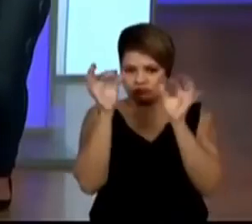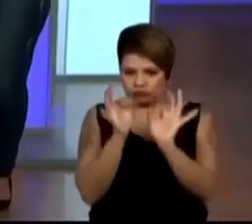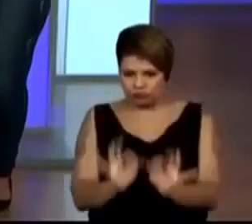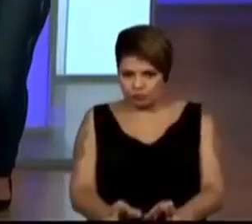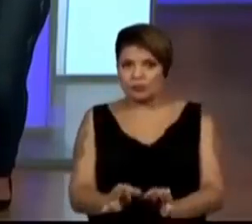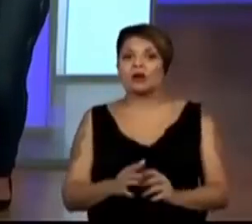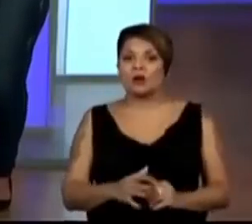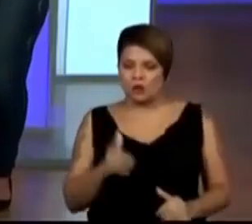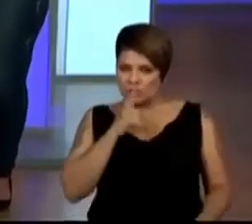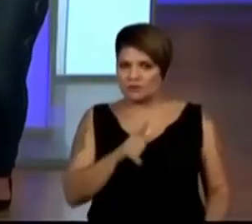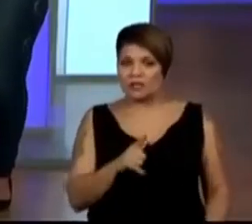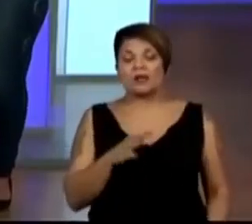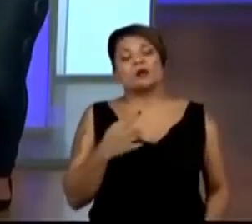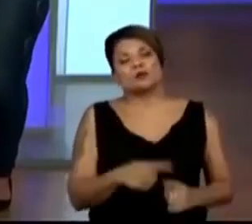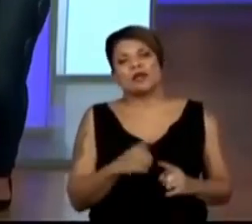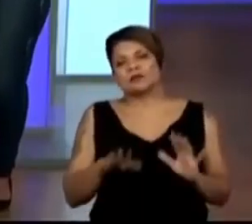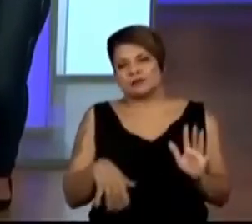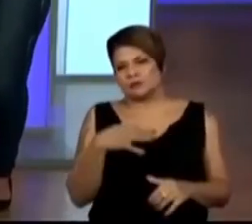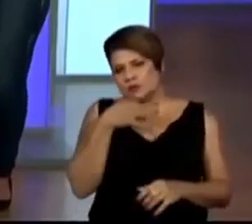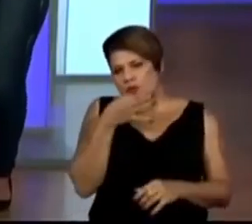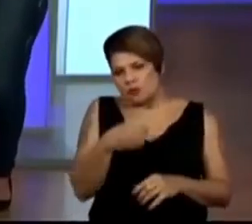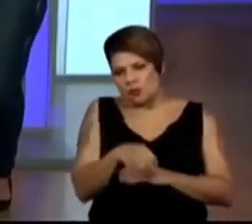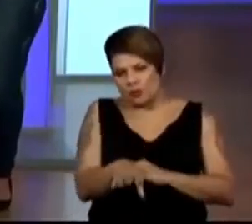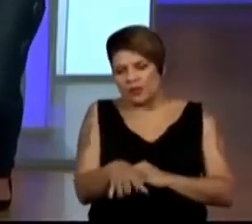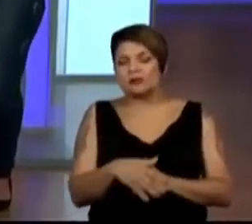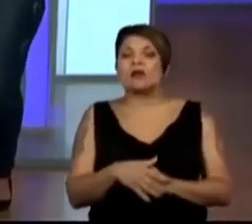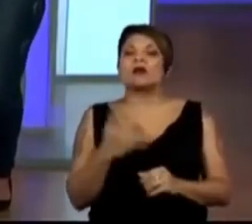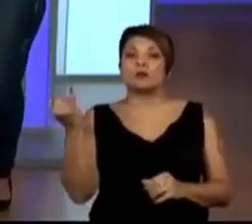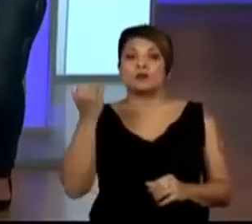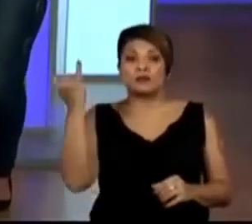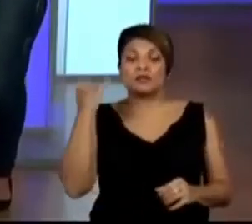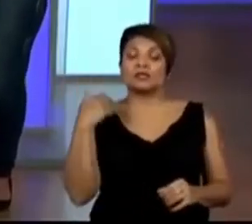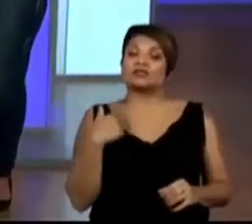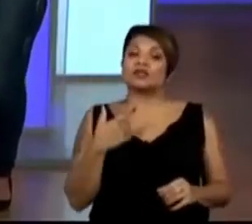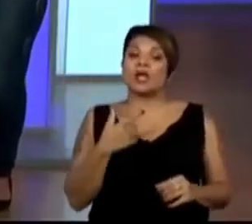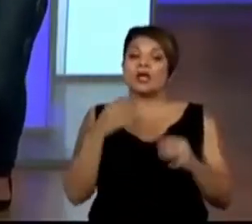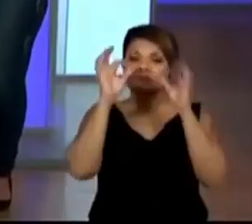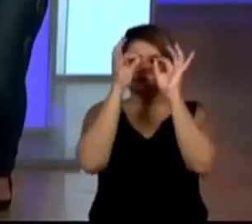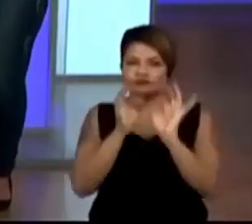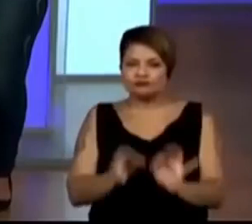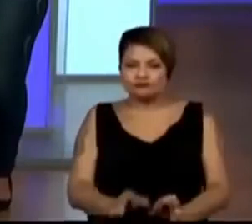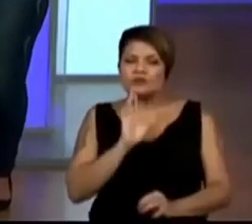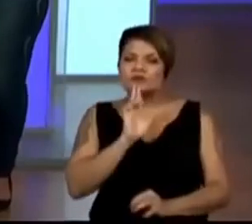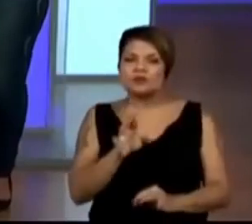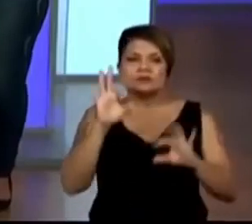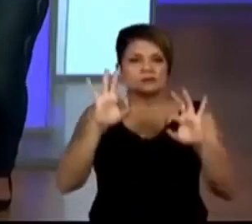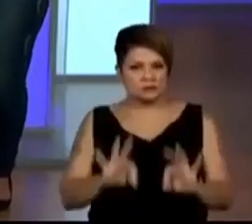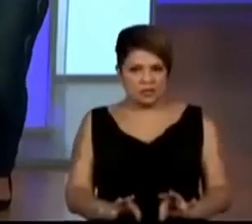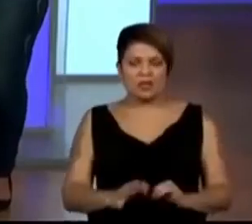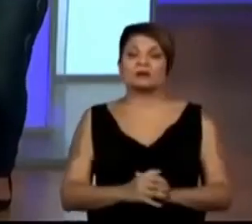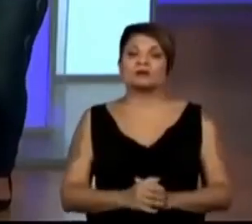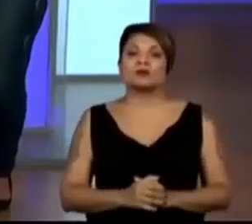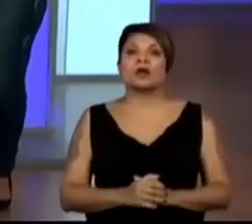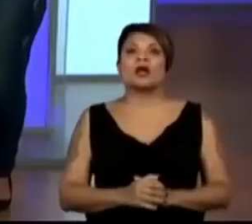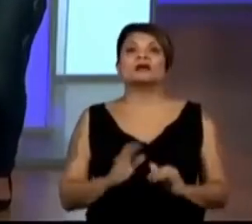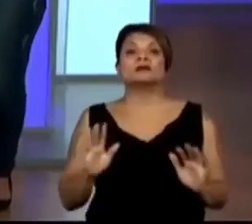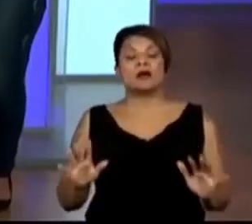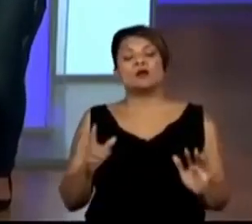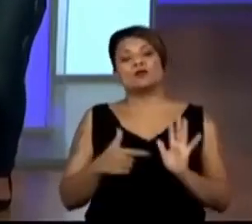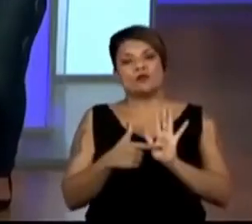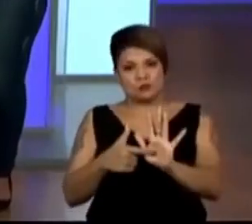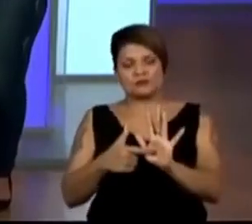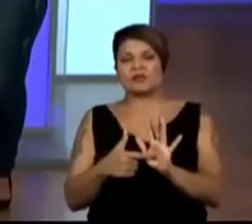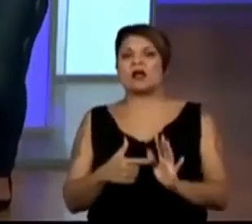gente sempre comenta, o importante, às vezes, nesse momento, é chegar no resultado correto. E eu vou mostrar até uma situação aqui, quando a gente fala um